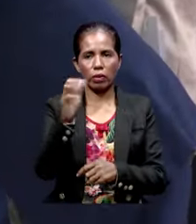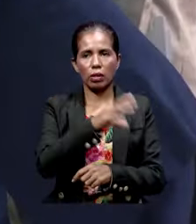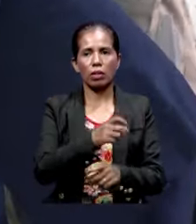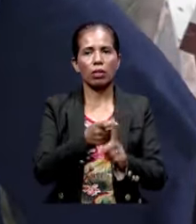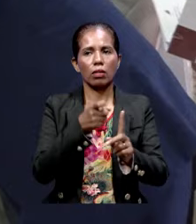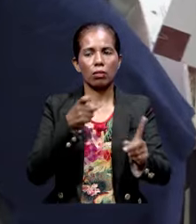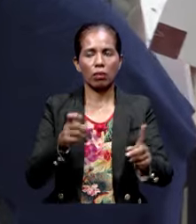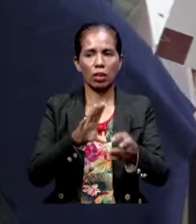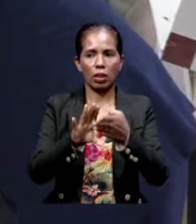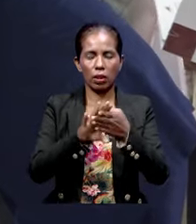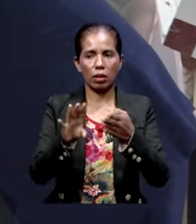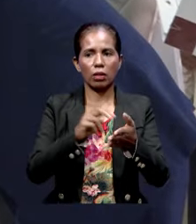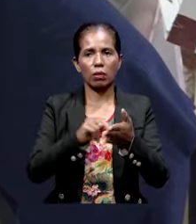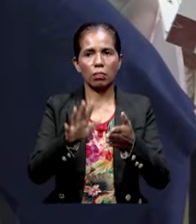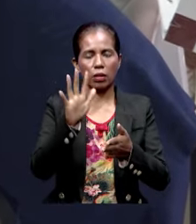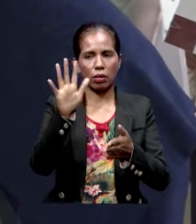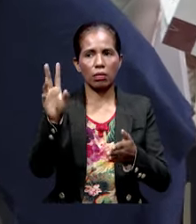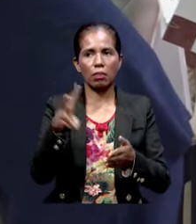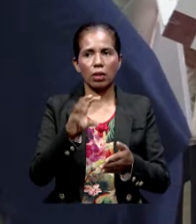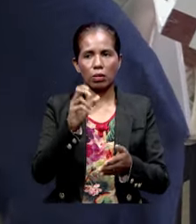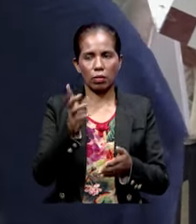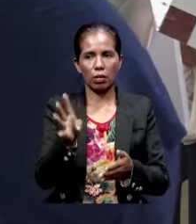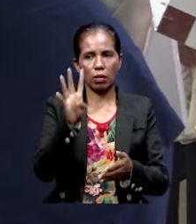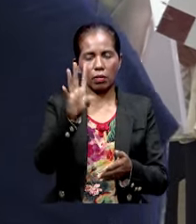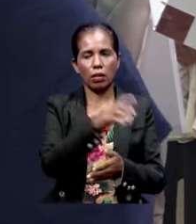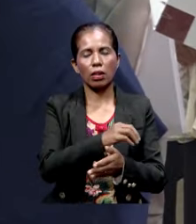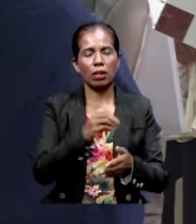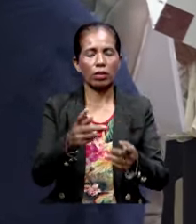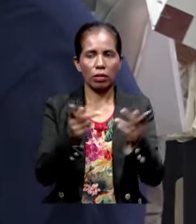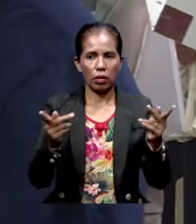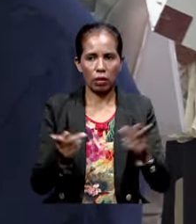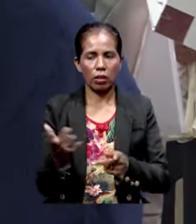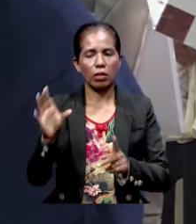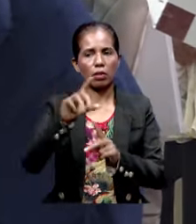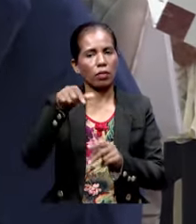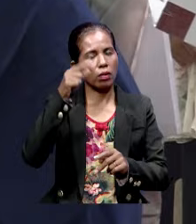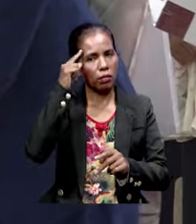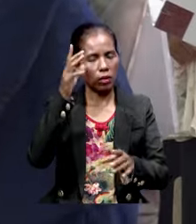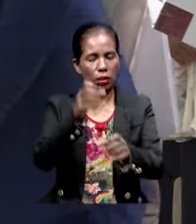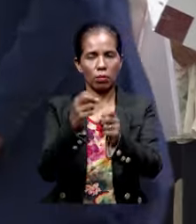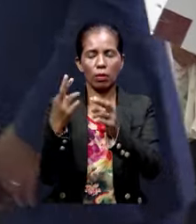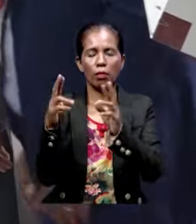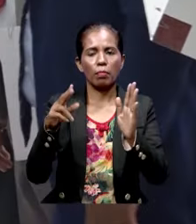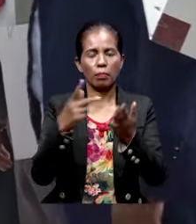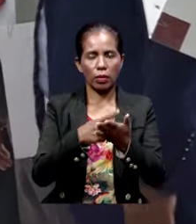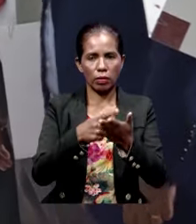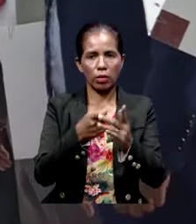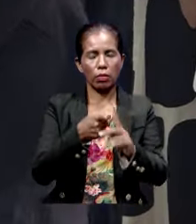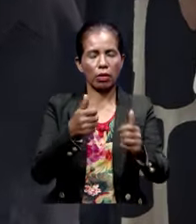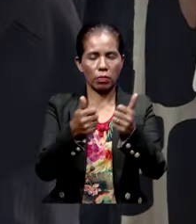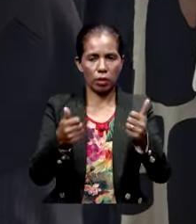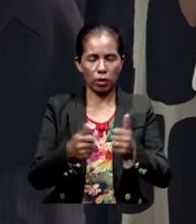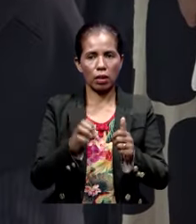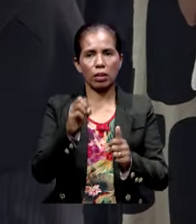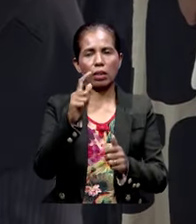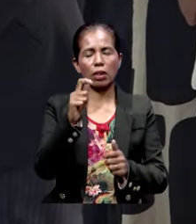Lihússi despacho número Lima, Bararim, Rua Rolensenhat, INB, CEFI Governo, Simo Proposta, Rússia Ministro da Administração Estatal,